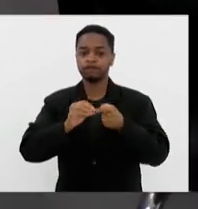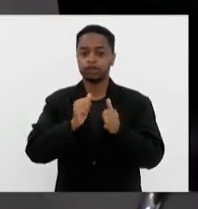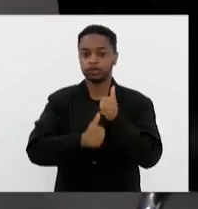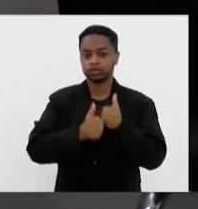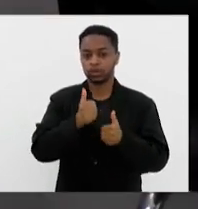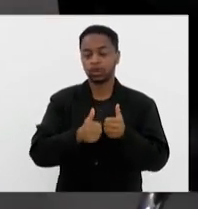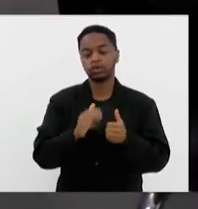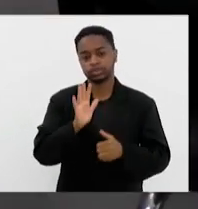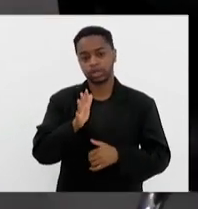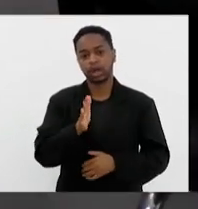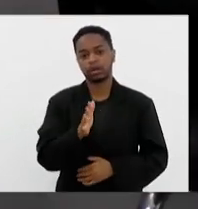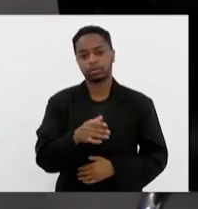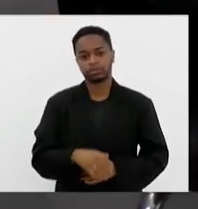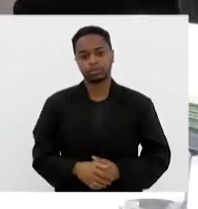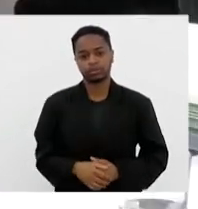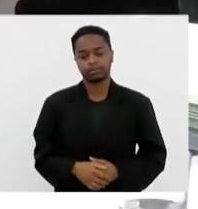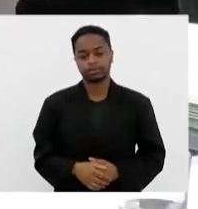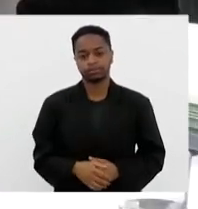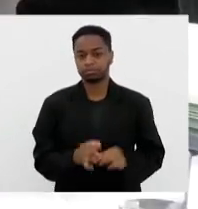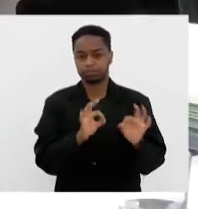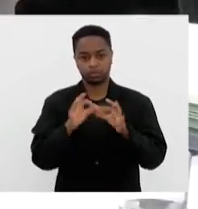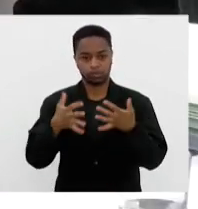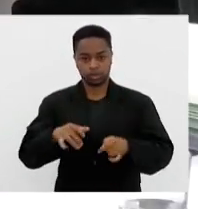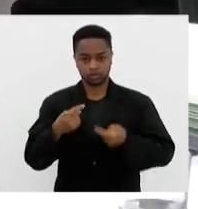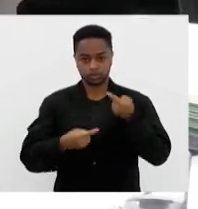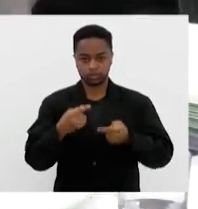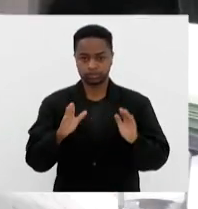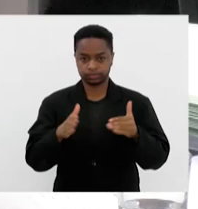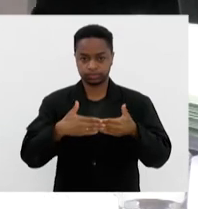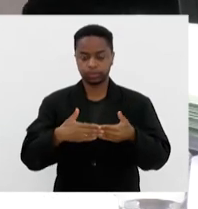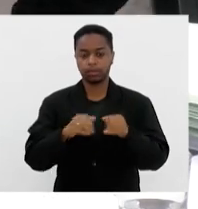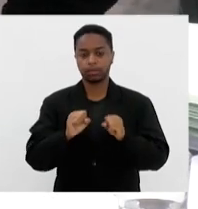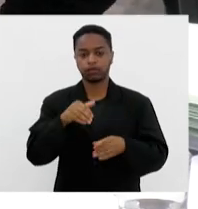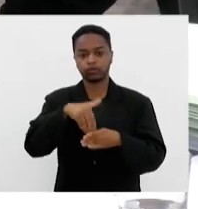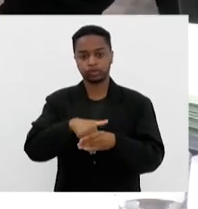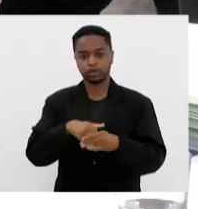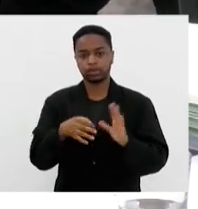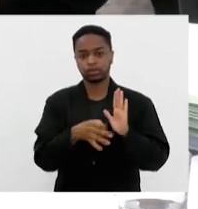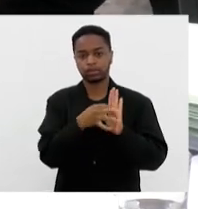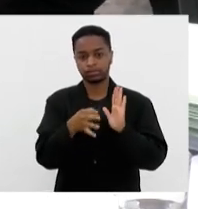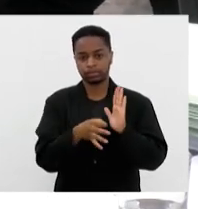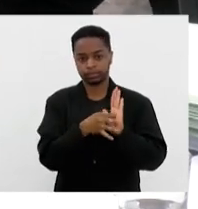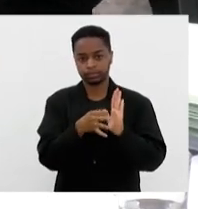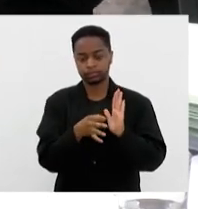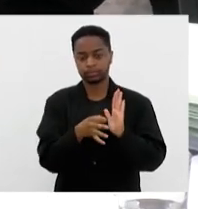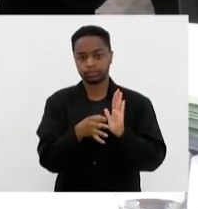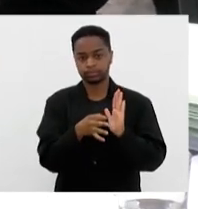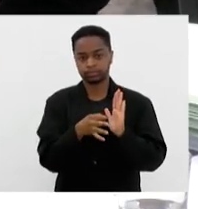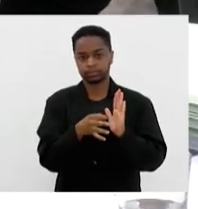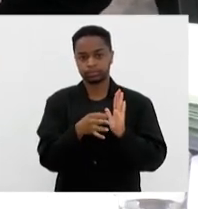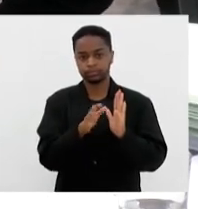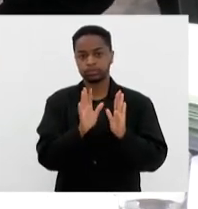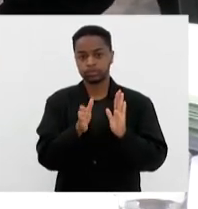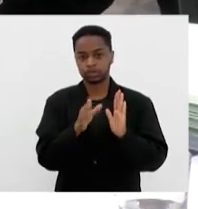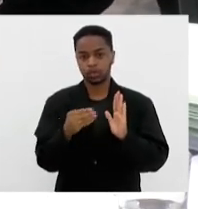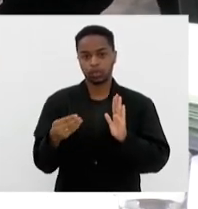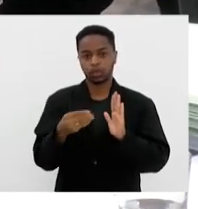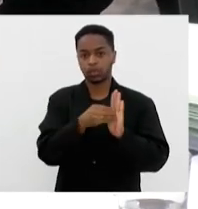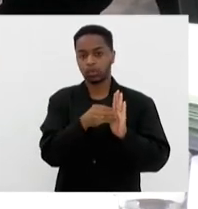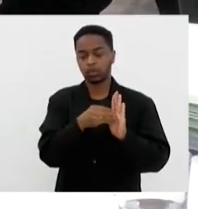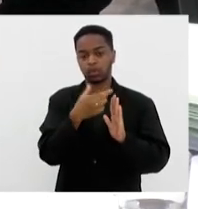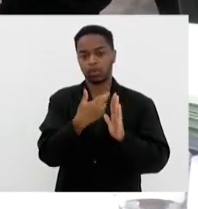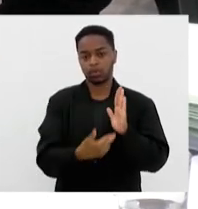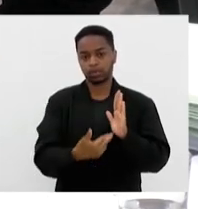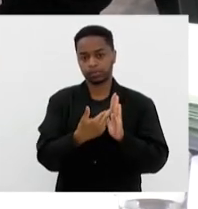disso. Não havendo quem queira discutir, encerrada a discussão, em votação o parecer já acostado nos autos do